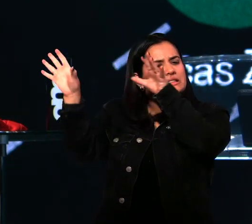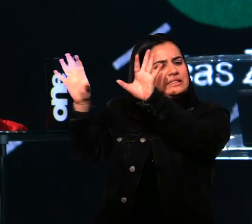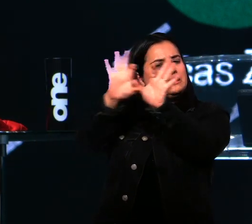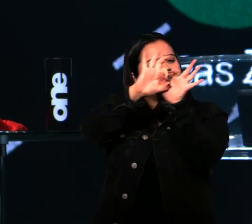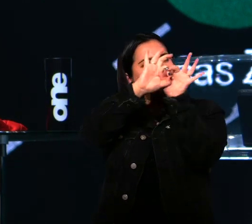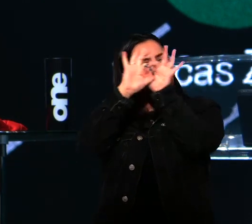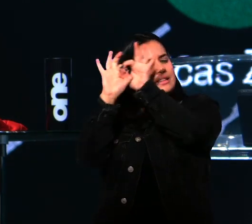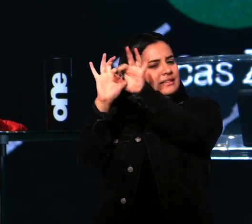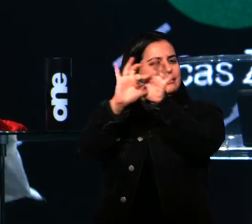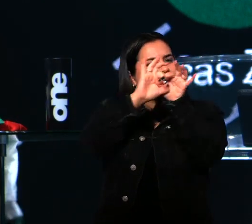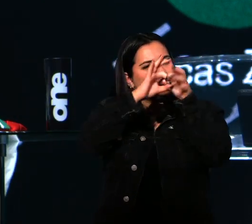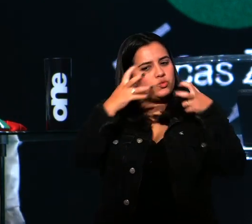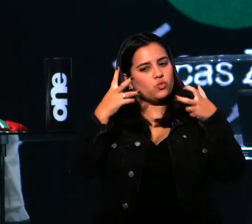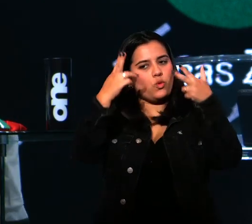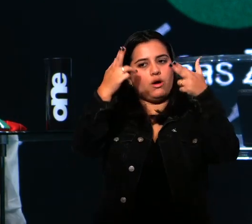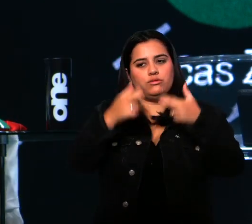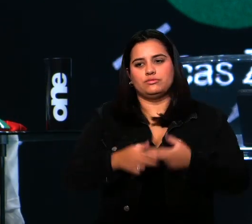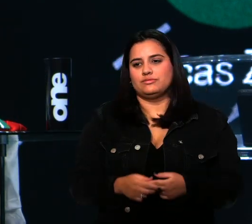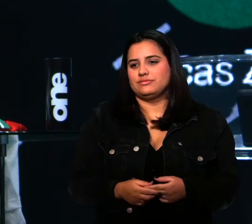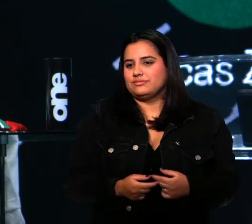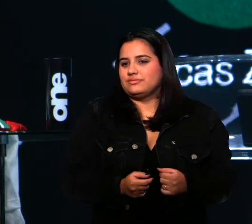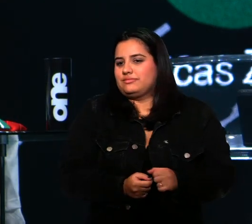pelo menos, Senhor.